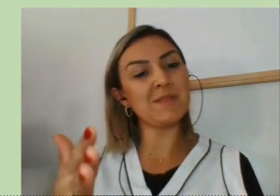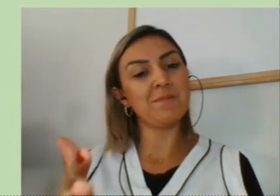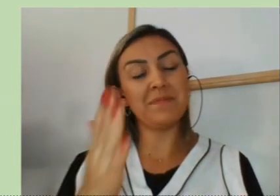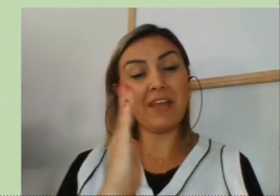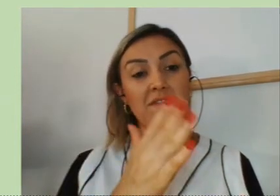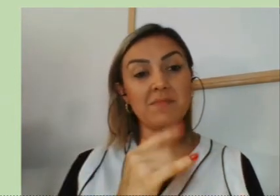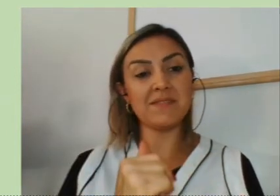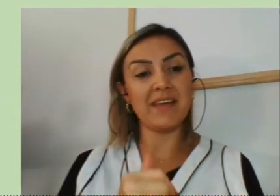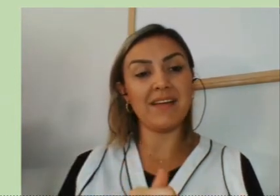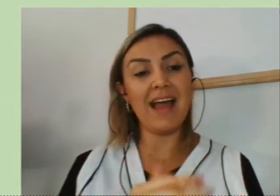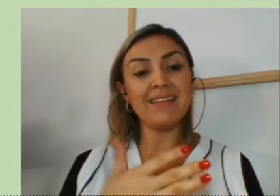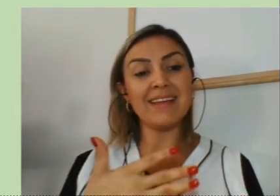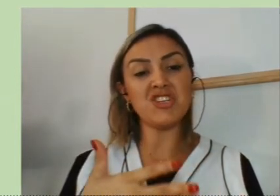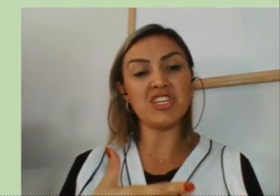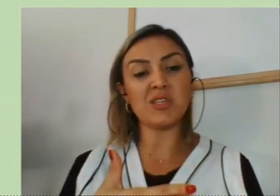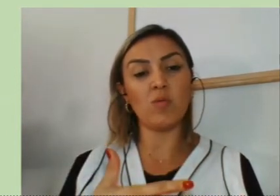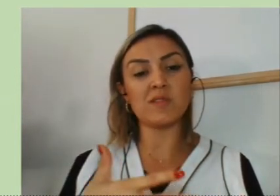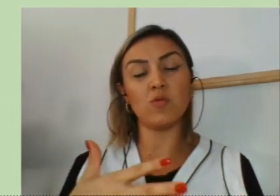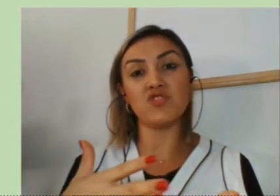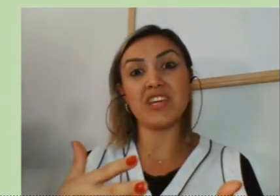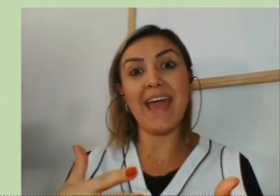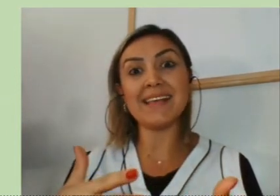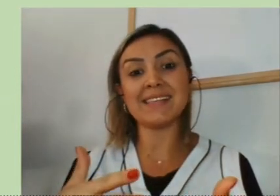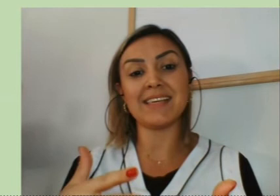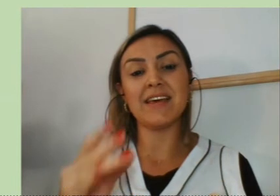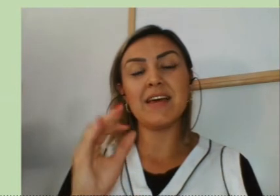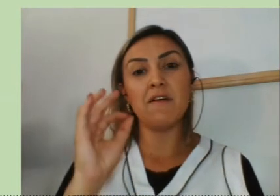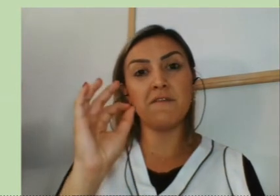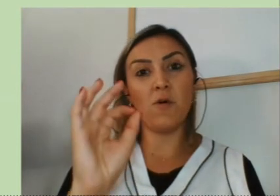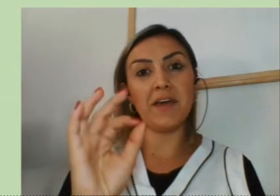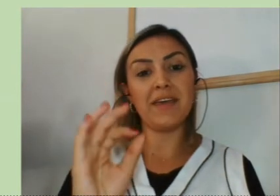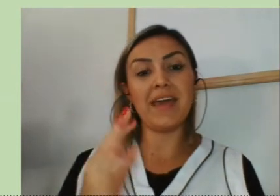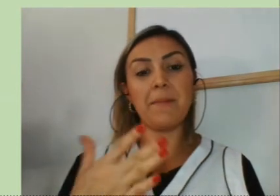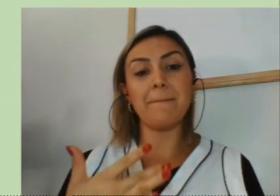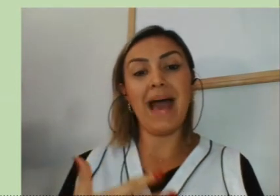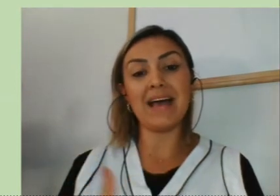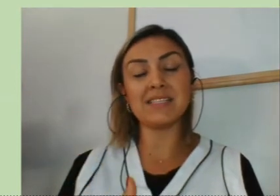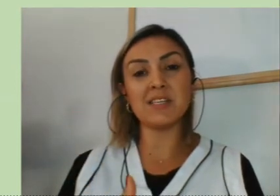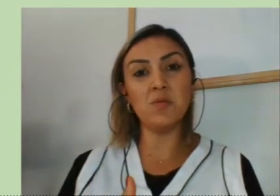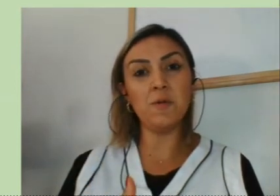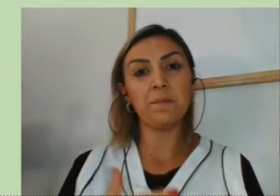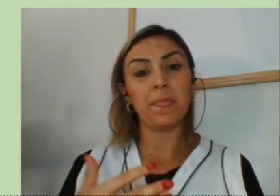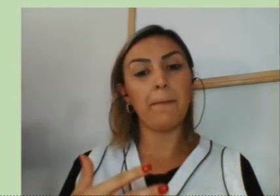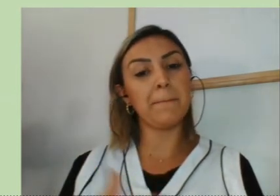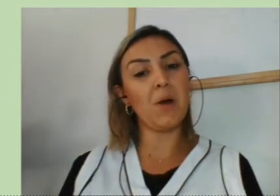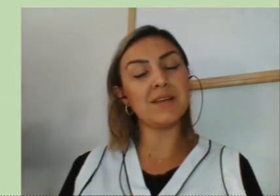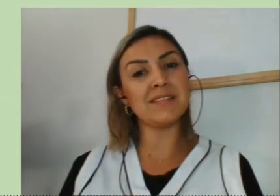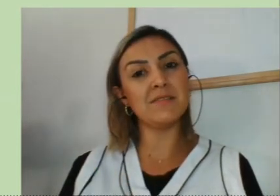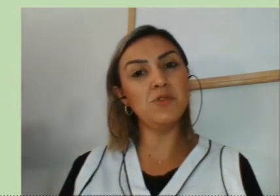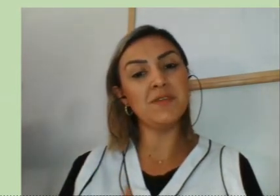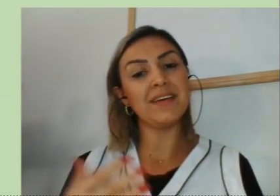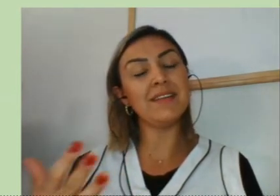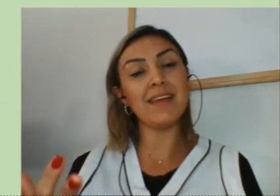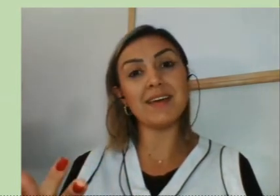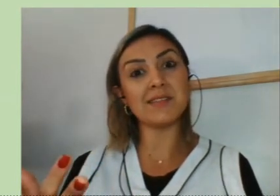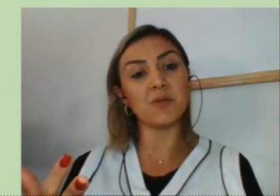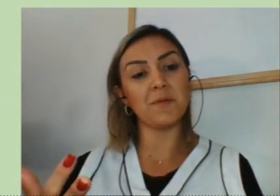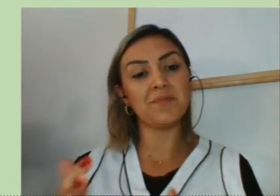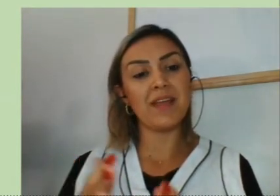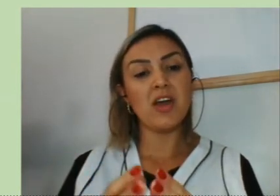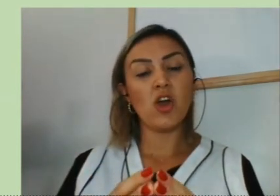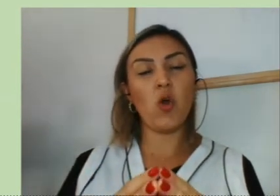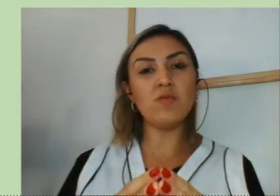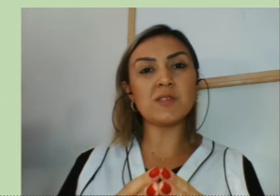sons. Então, vamos ter a letra X com o som de S foi em máximo, próximo e